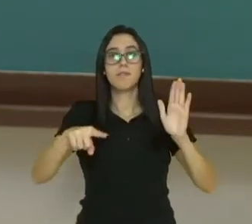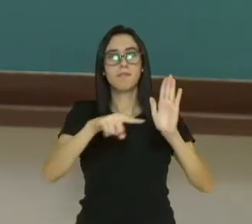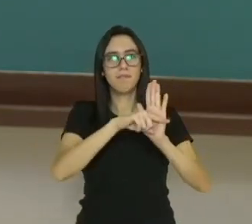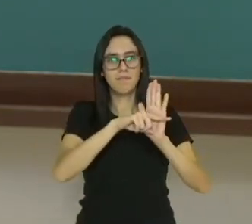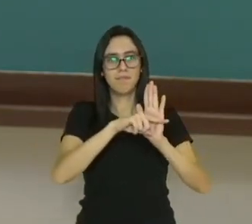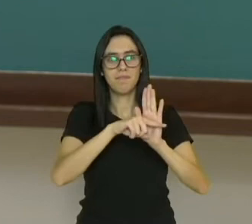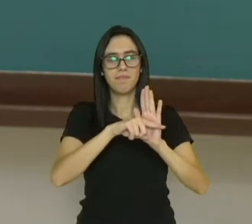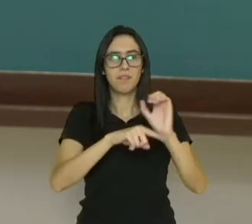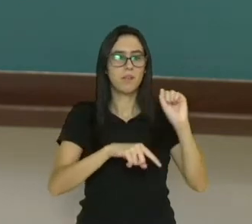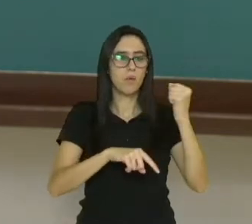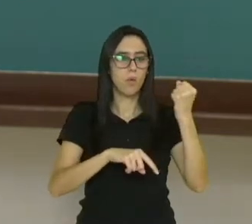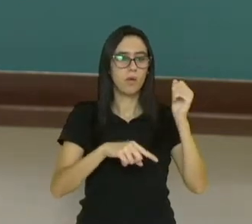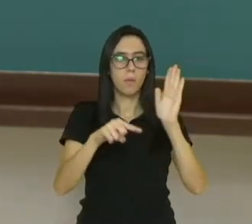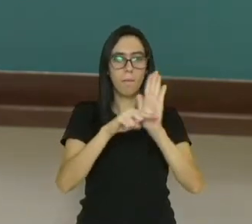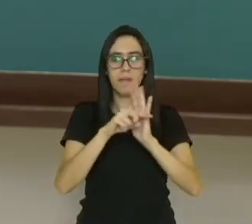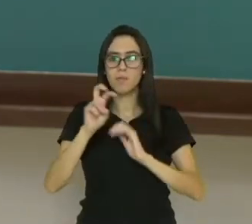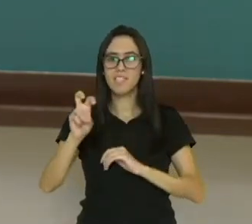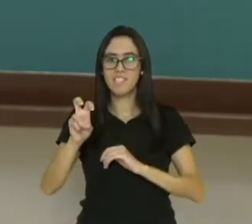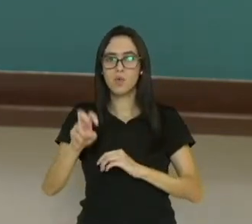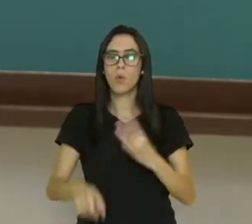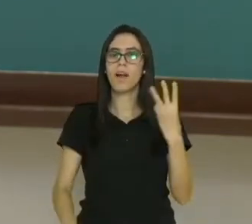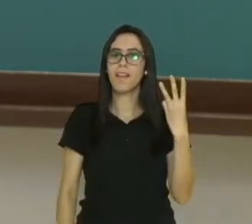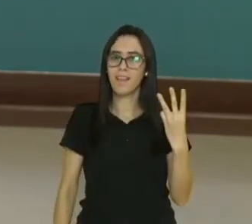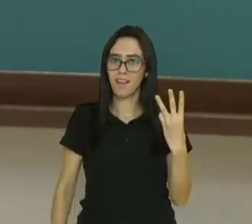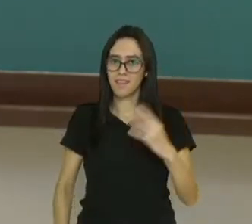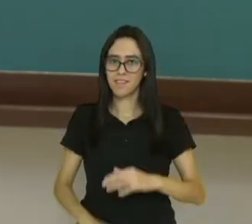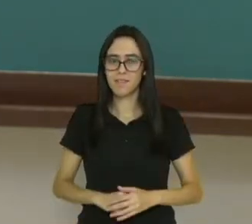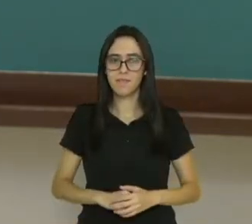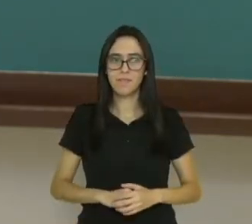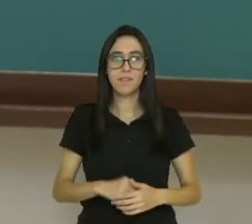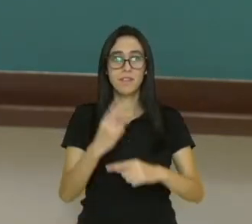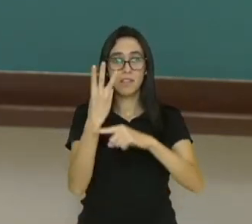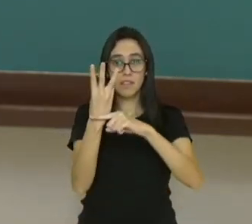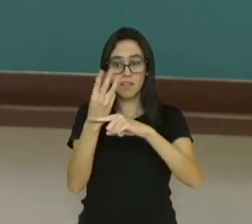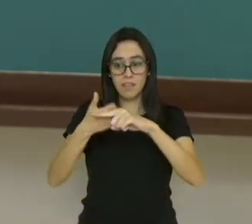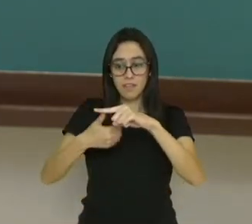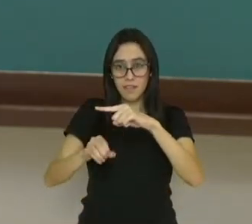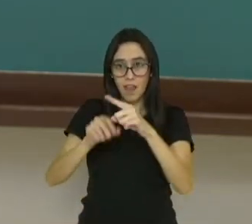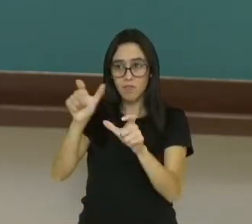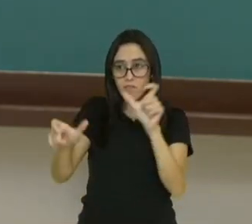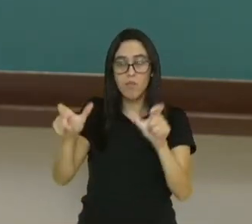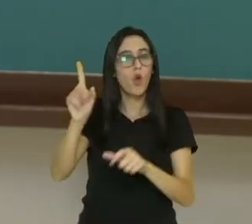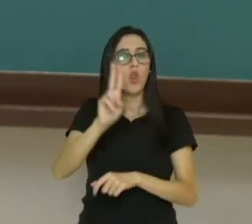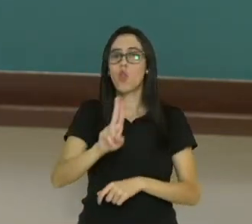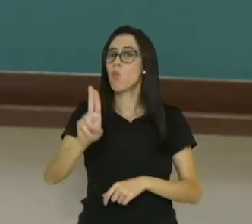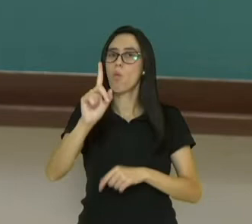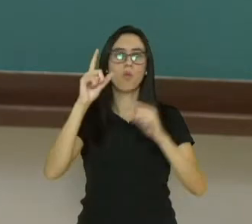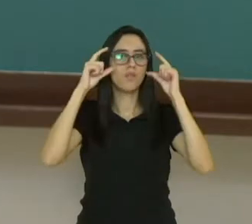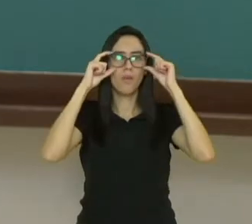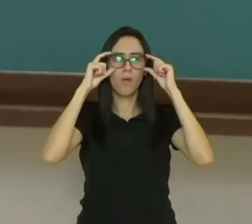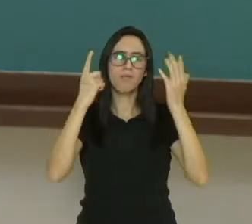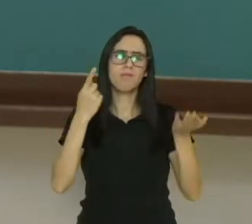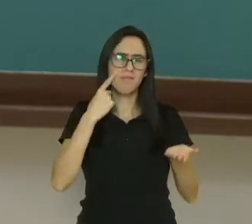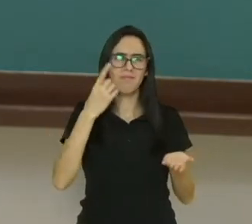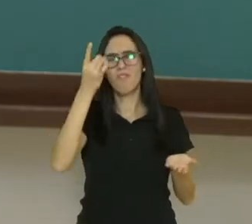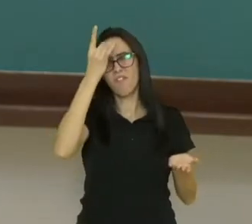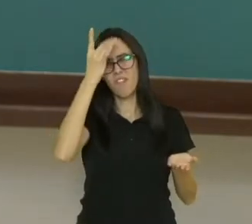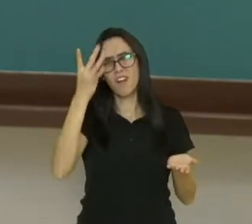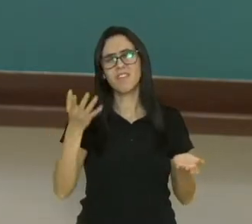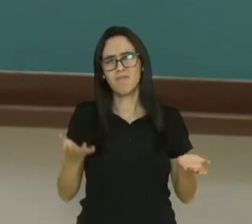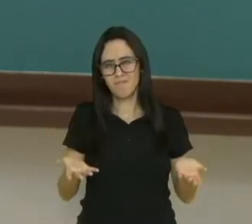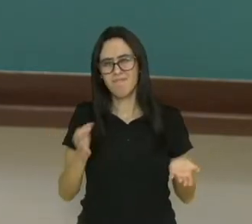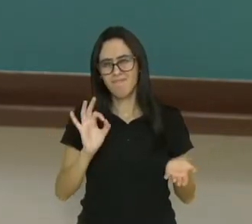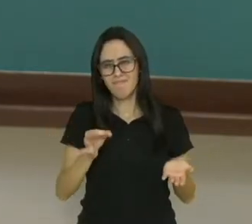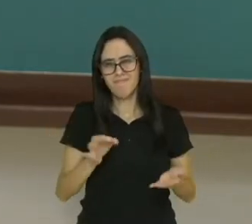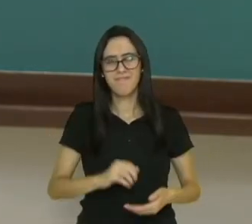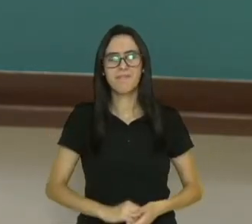3. O que significa isso? Que 3 décimos não usavam óculos. Conseguimos resolver facilmente a nossa questão.